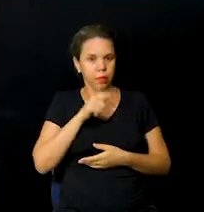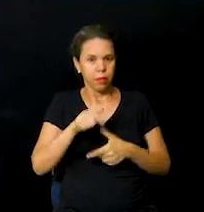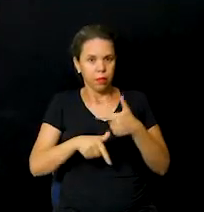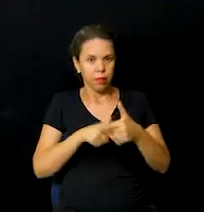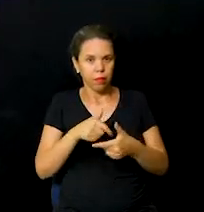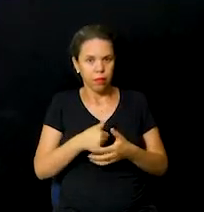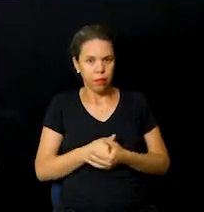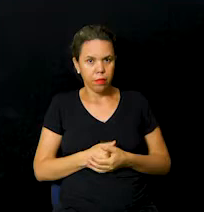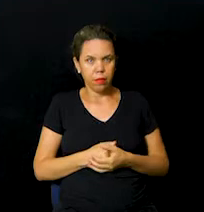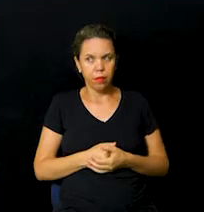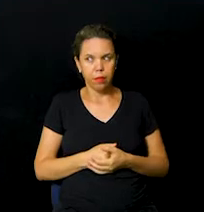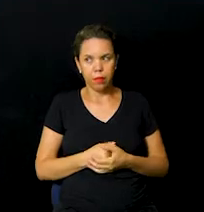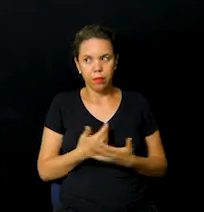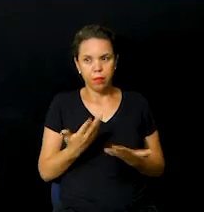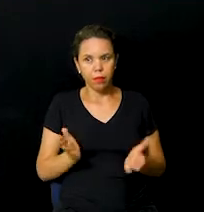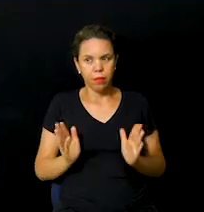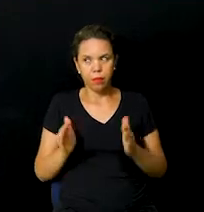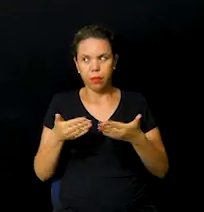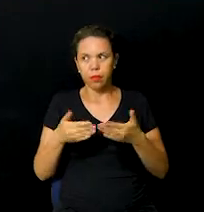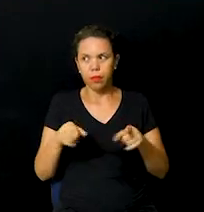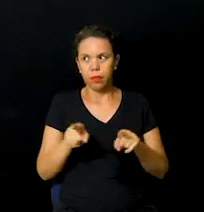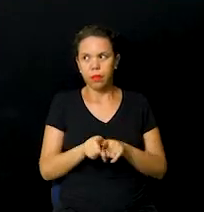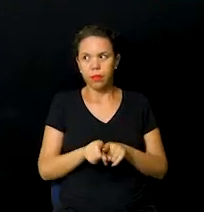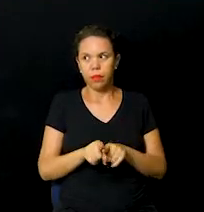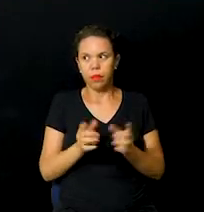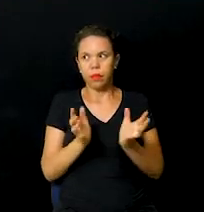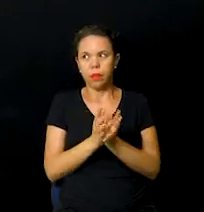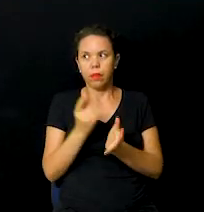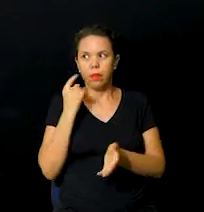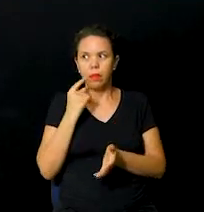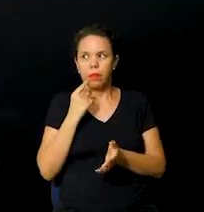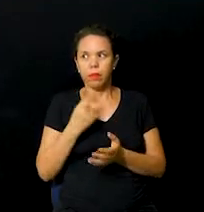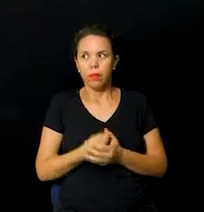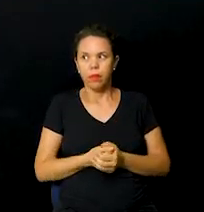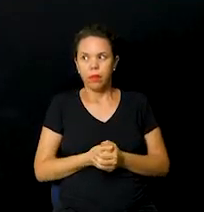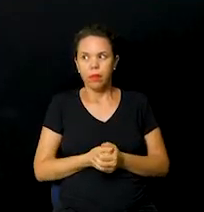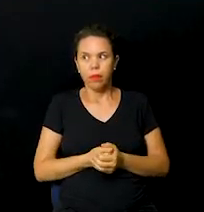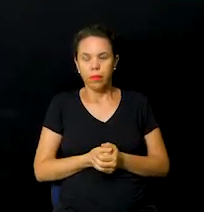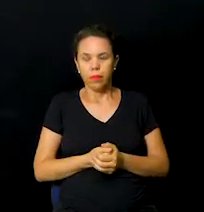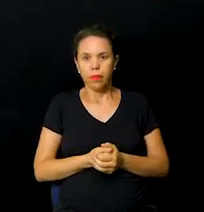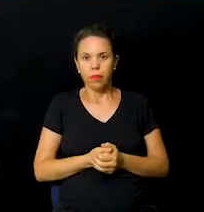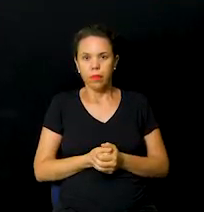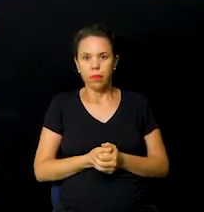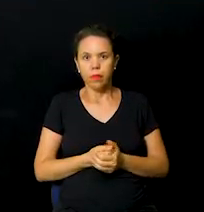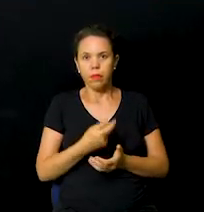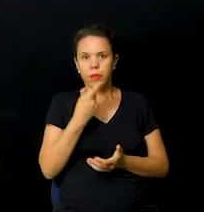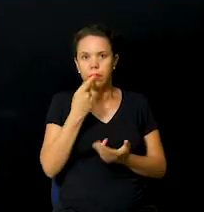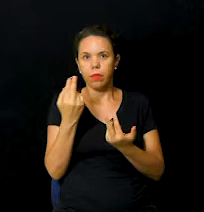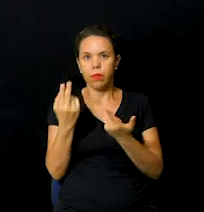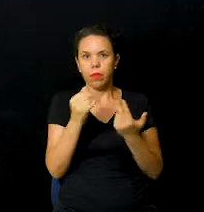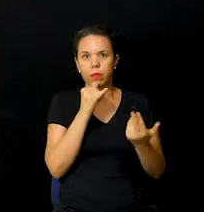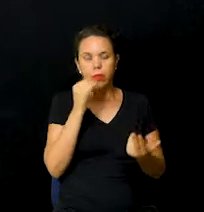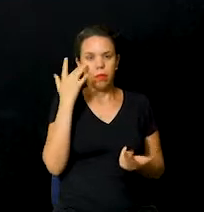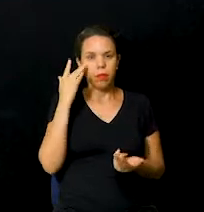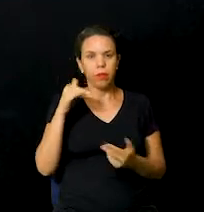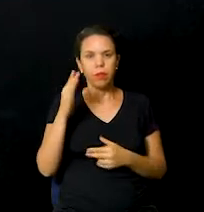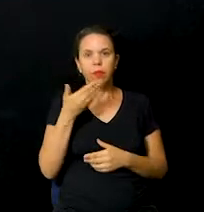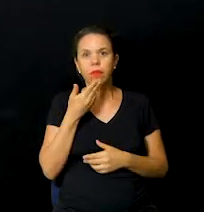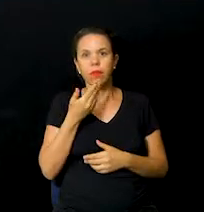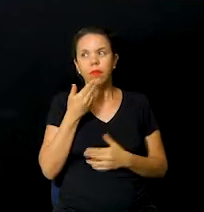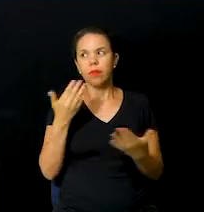conseguir trabalho. E aí eu foquei também na comunidade surda, tá? Só que, como eu te falei, eu achei que ia